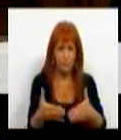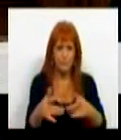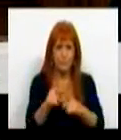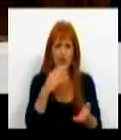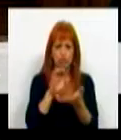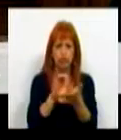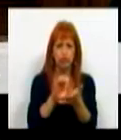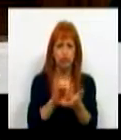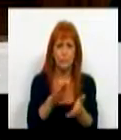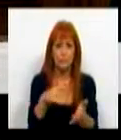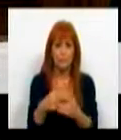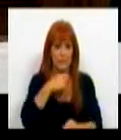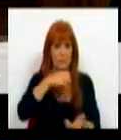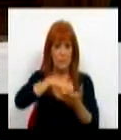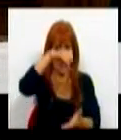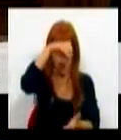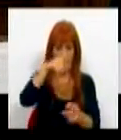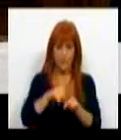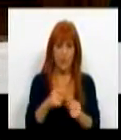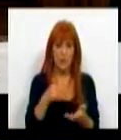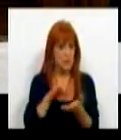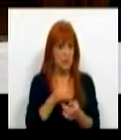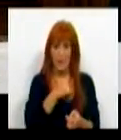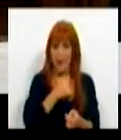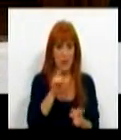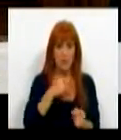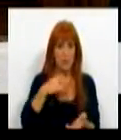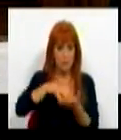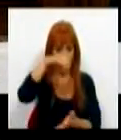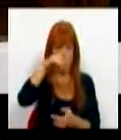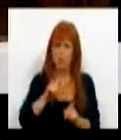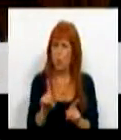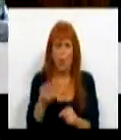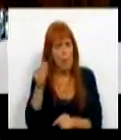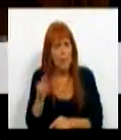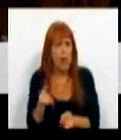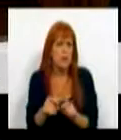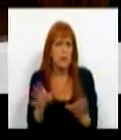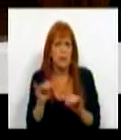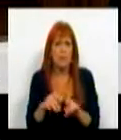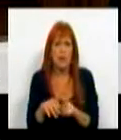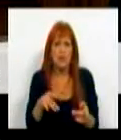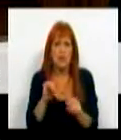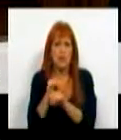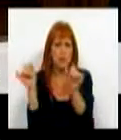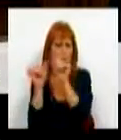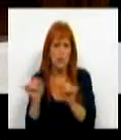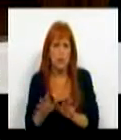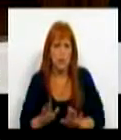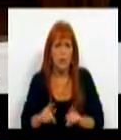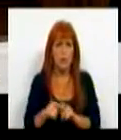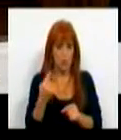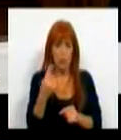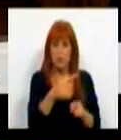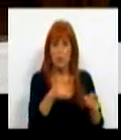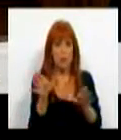no crédito imobiliário, não crédito à habitação, mas crédito imobiliário. Quer dizer, não foi o banco com mais crédito imobiliário do sistema, mas era dos